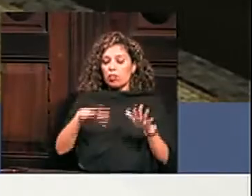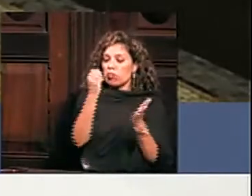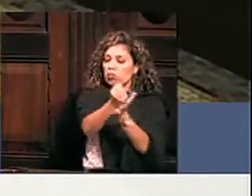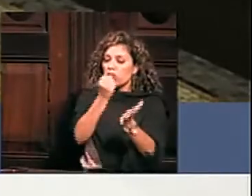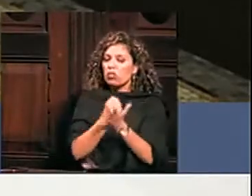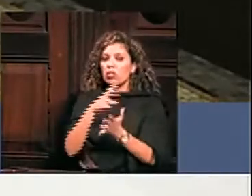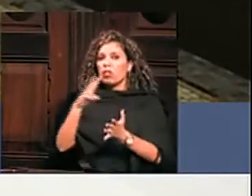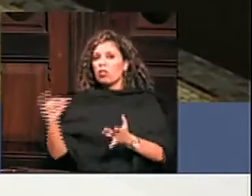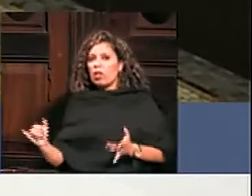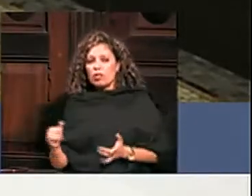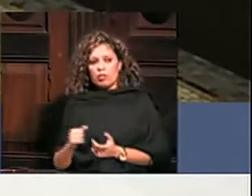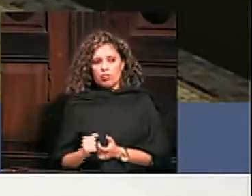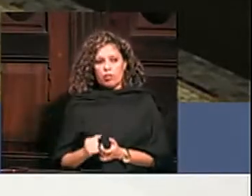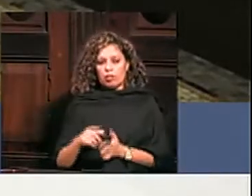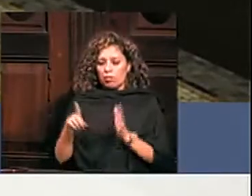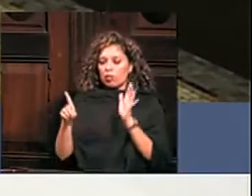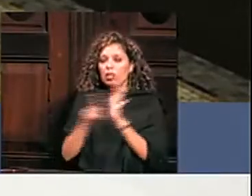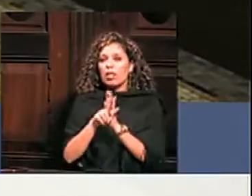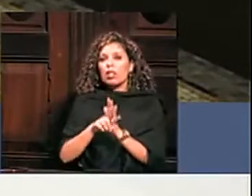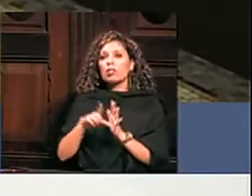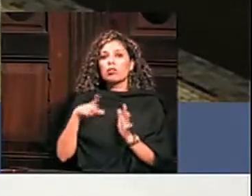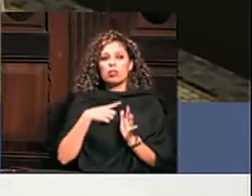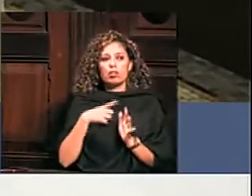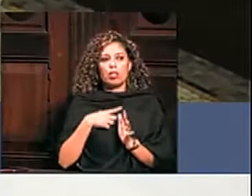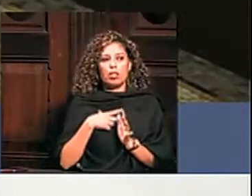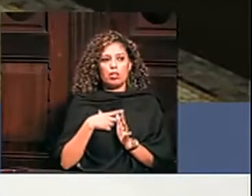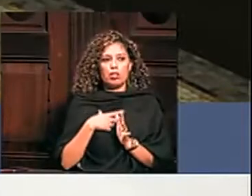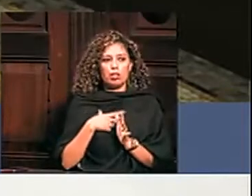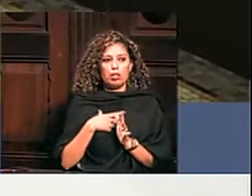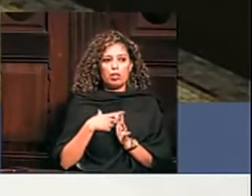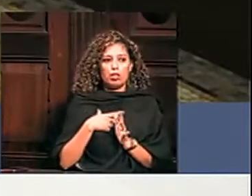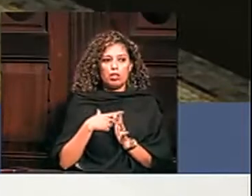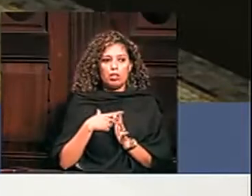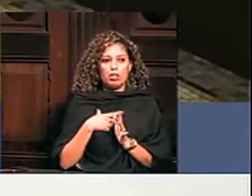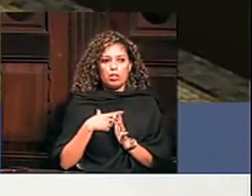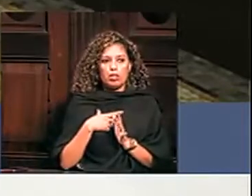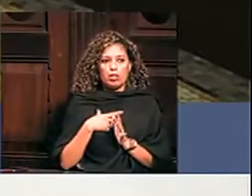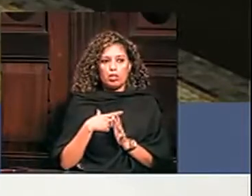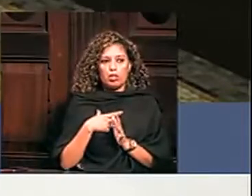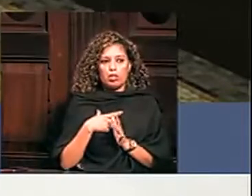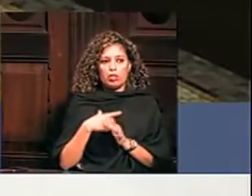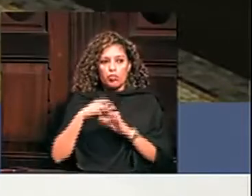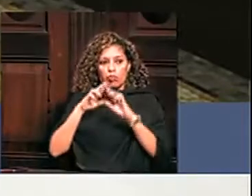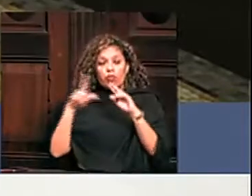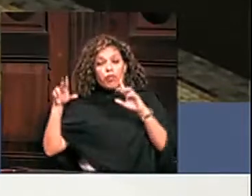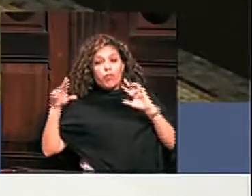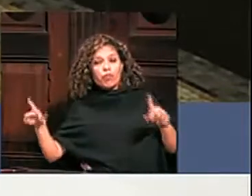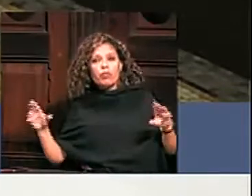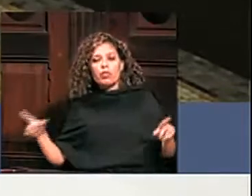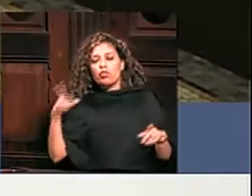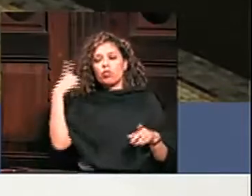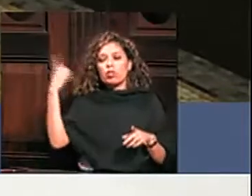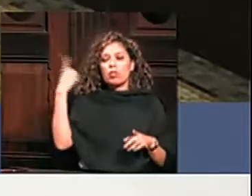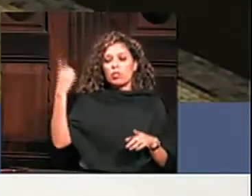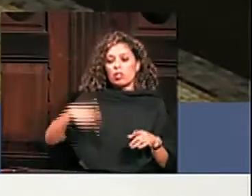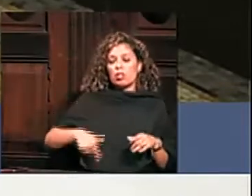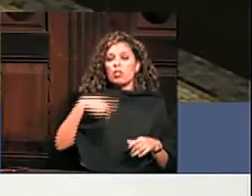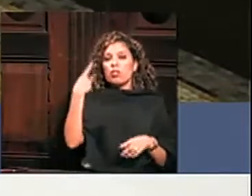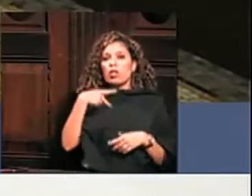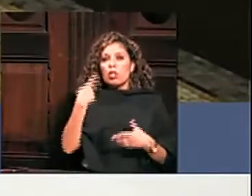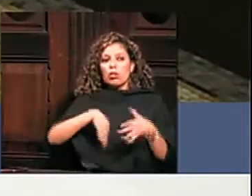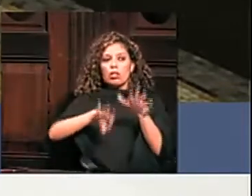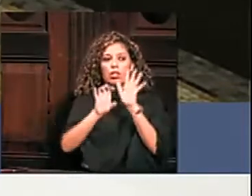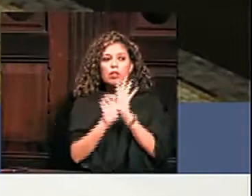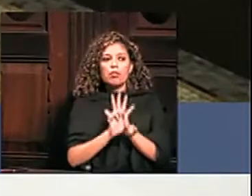casa. E quando a mensagem chegou aqui nessa casa, fomos discutir no Colégio de Líderes, vários deputados apresentaram emendas